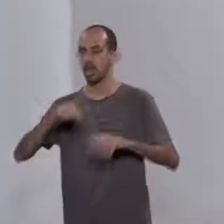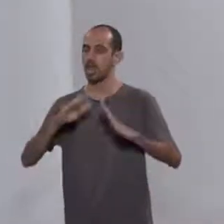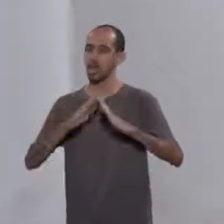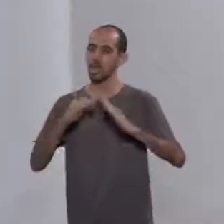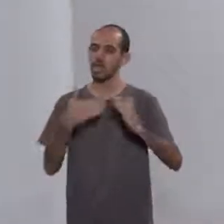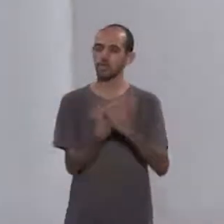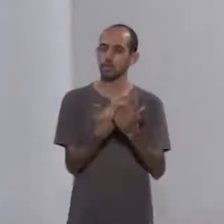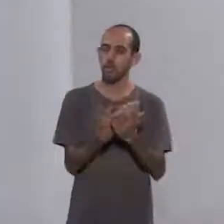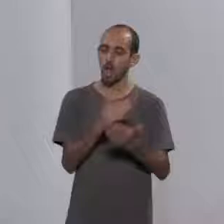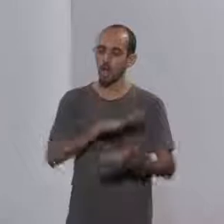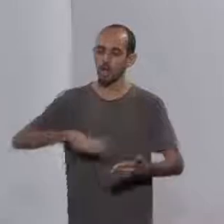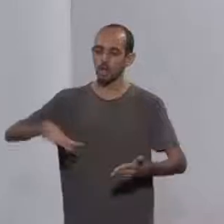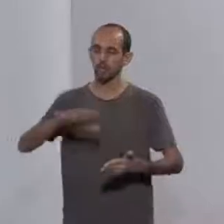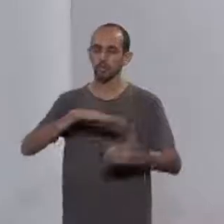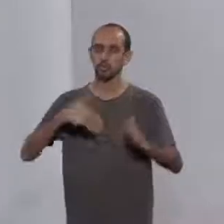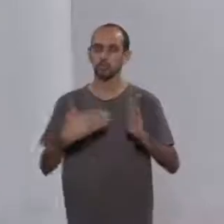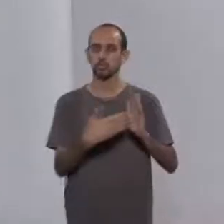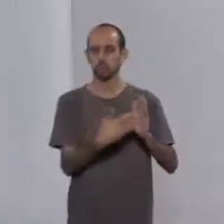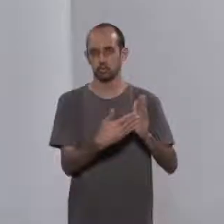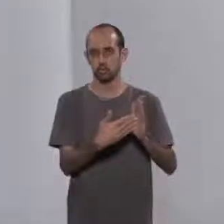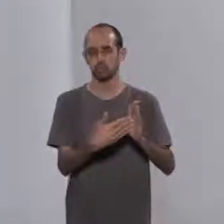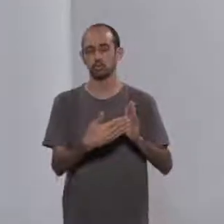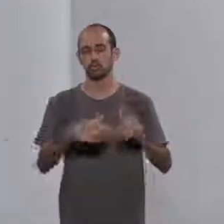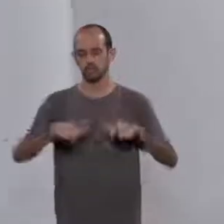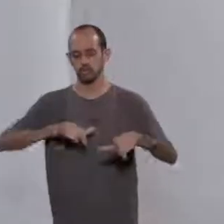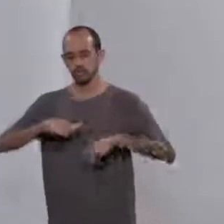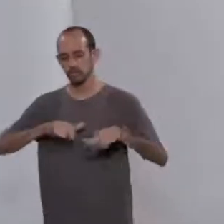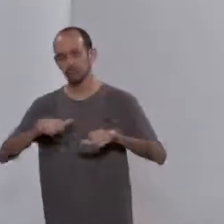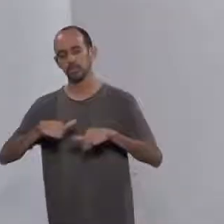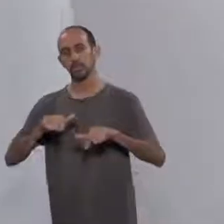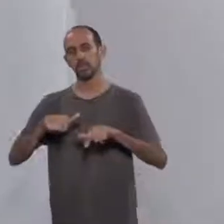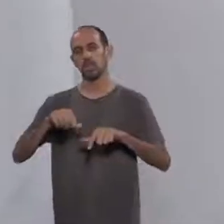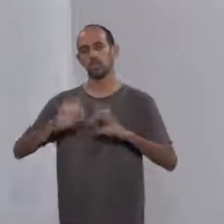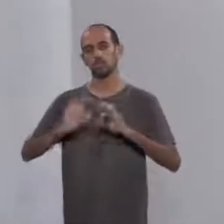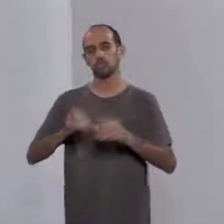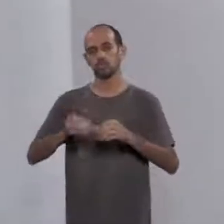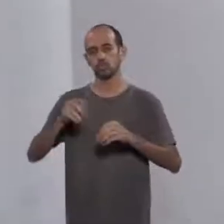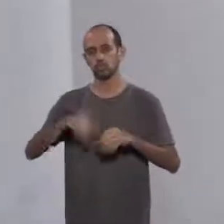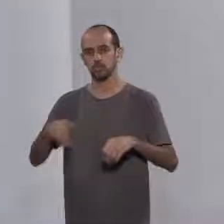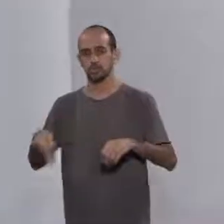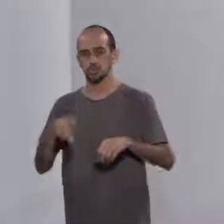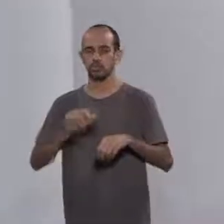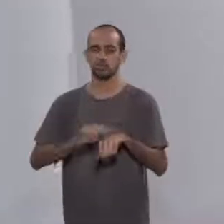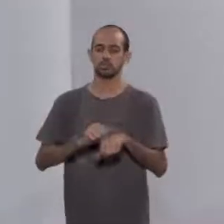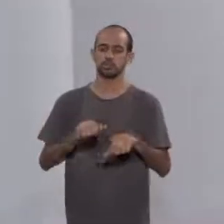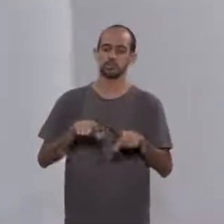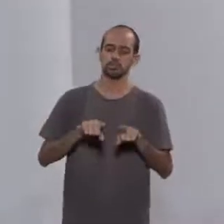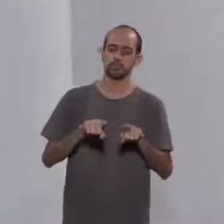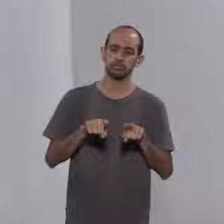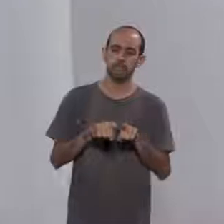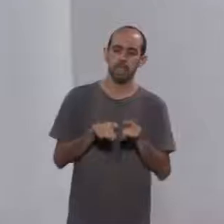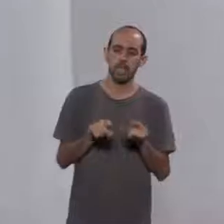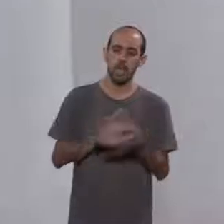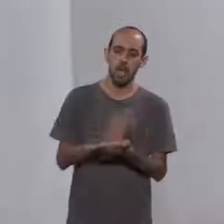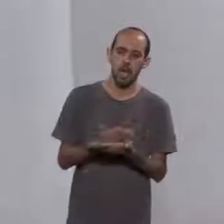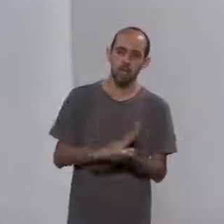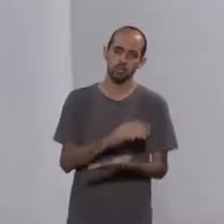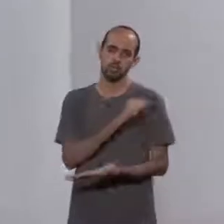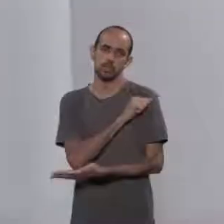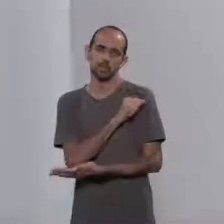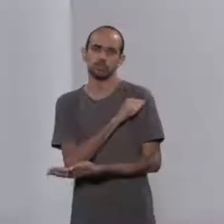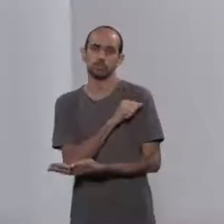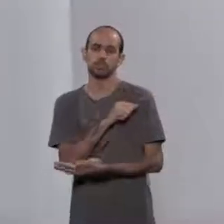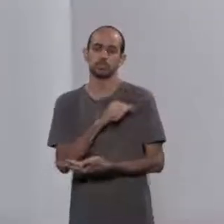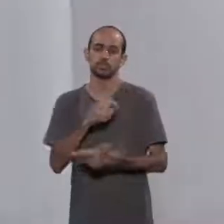espaço de aprendizagem. E também a gente trabalha, isso aí é como um todo, todos os professores. A gente tem casos de alunos que eles